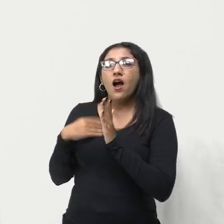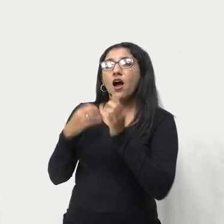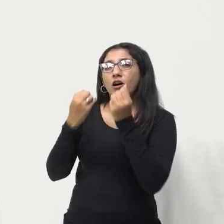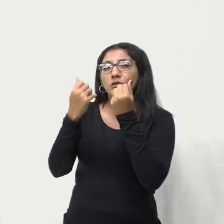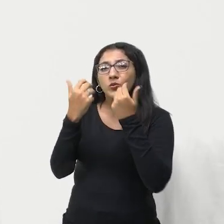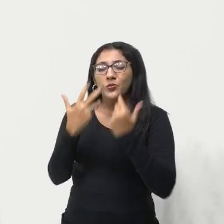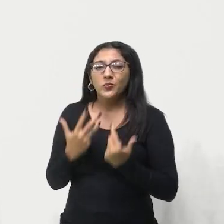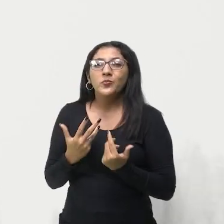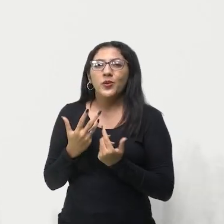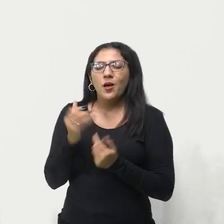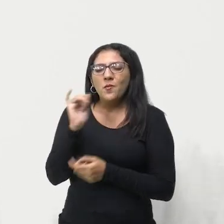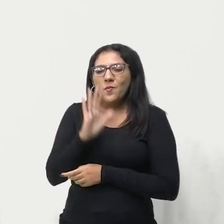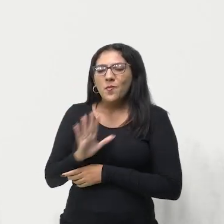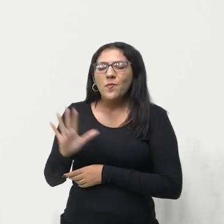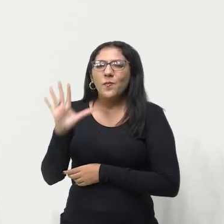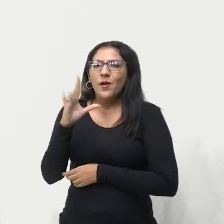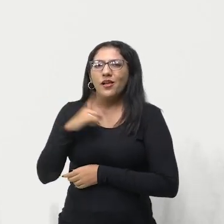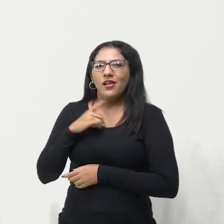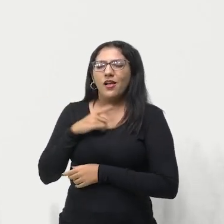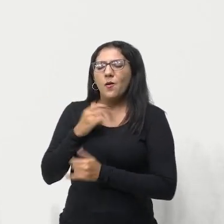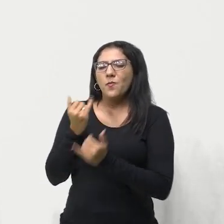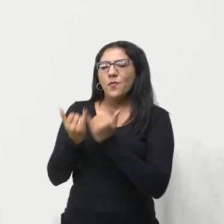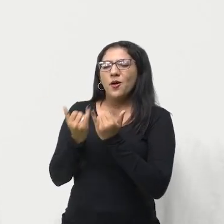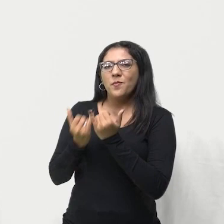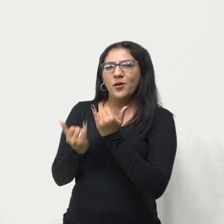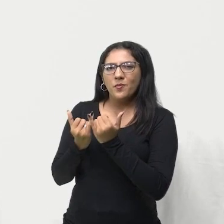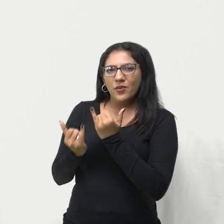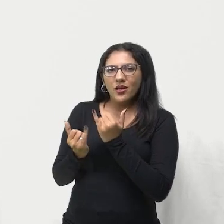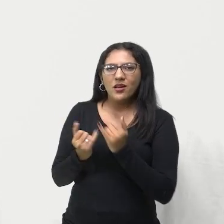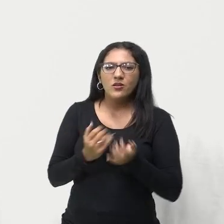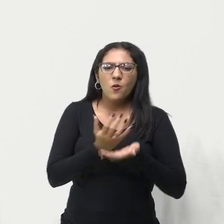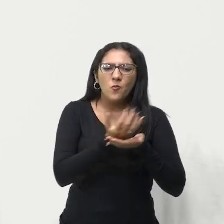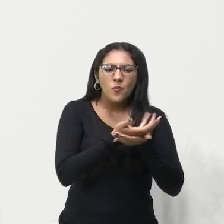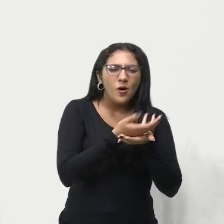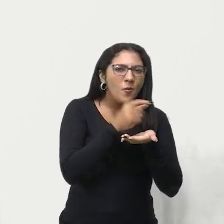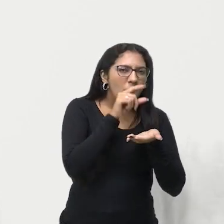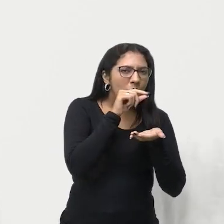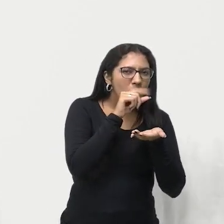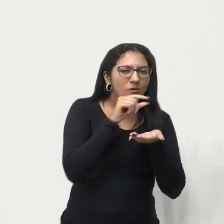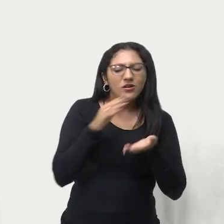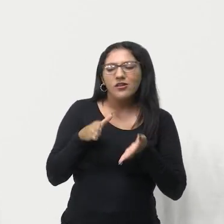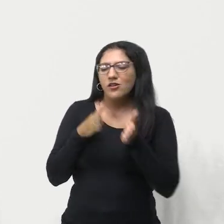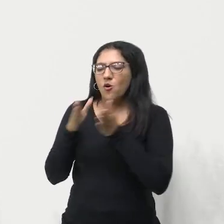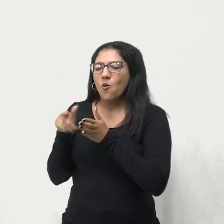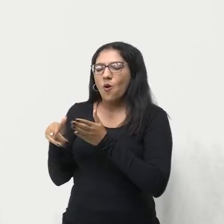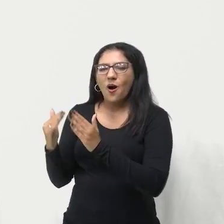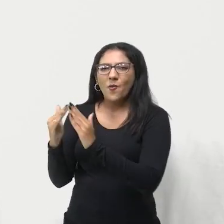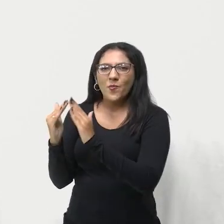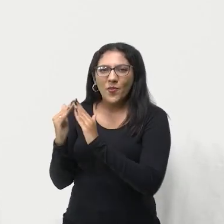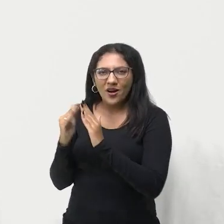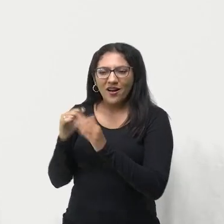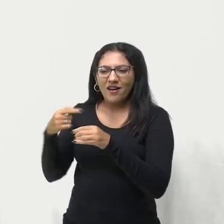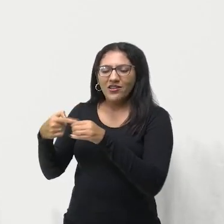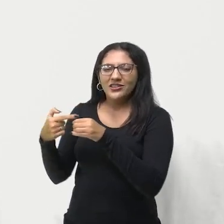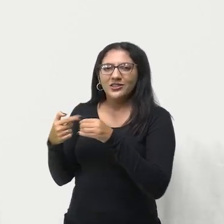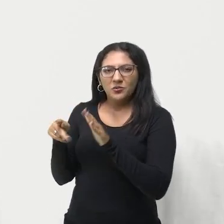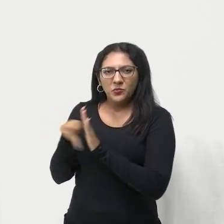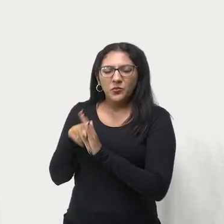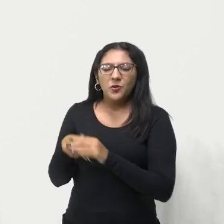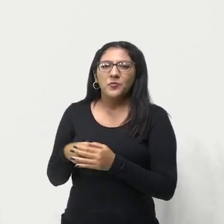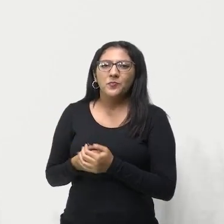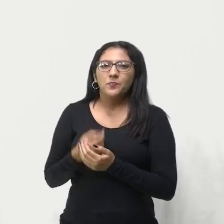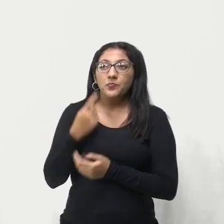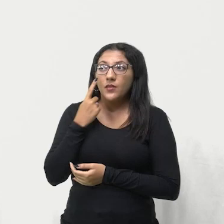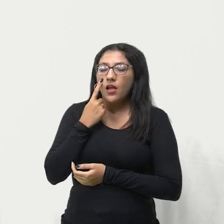que busquei mostrar para vocês semelhanças entre a casa do passarinho e a casa do beiradão, né? Ele certamente,